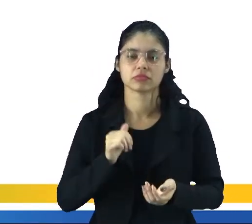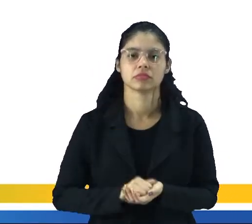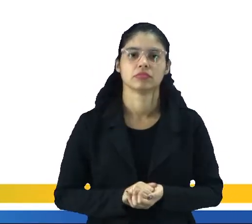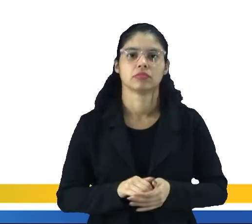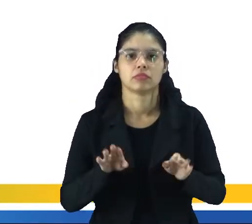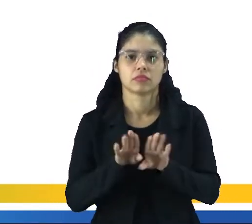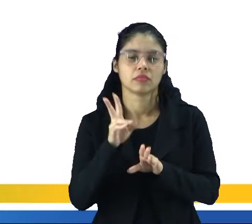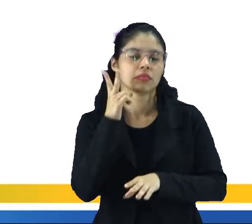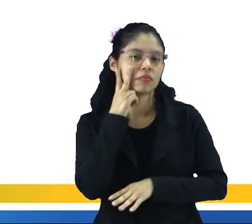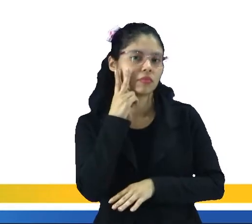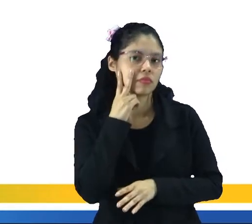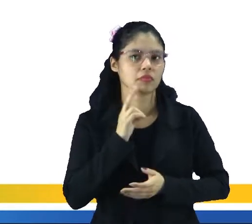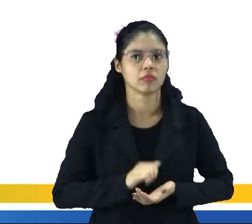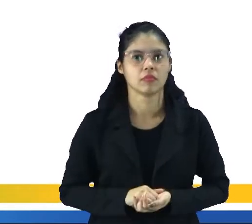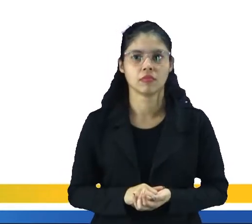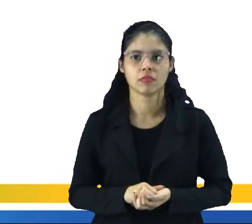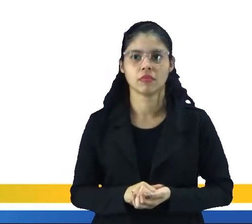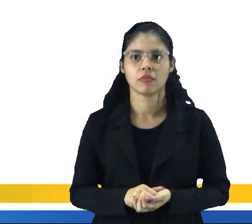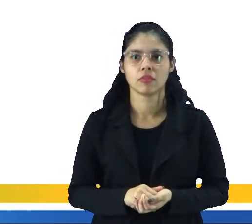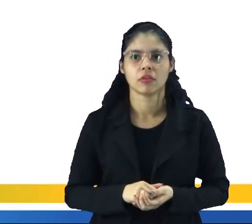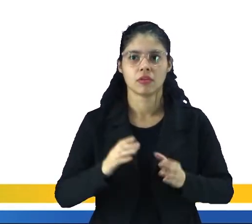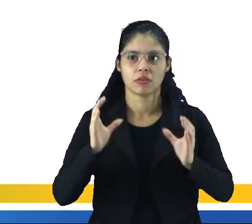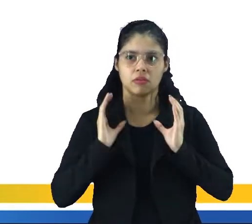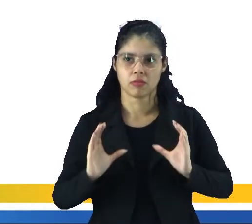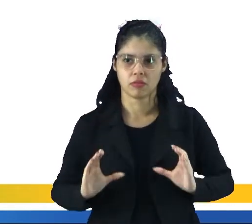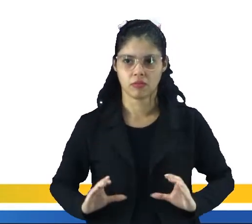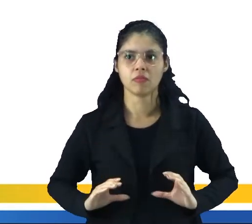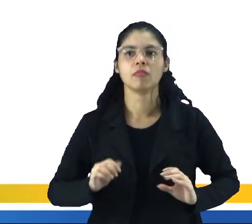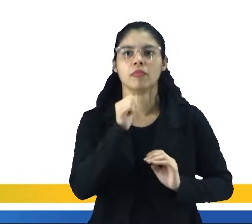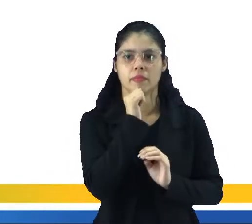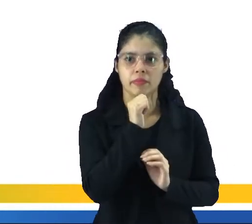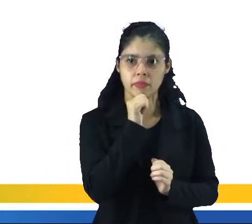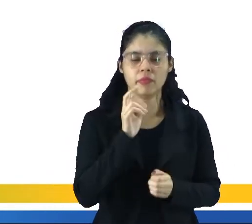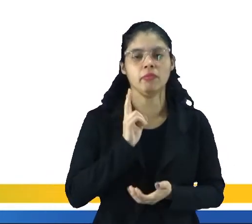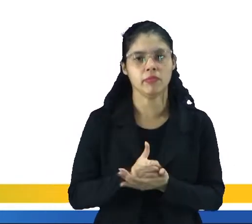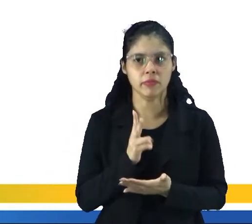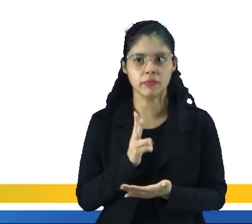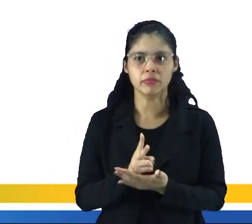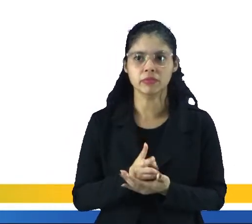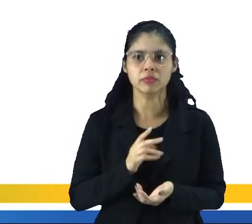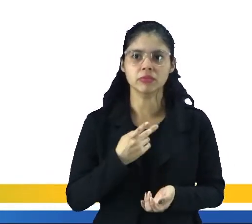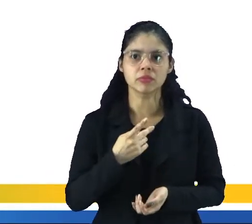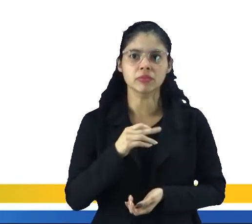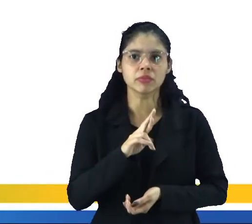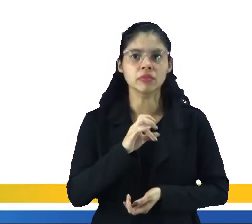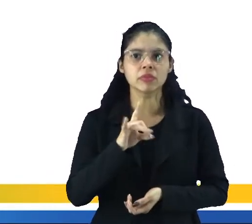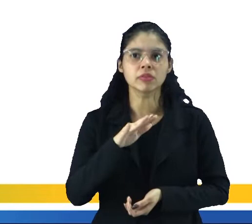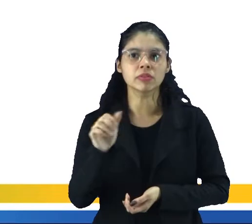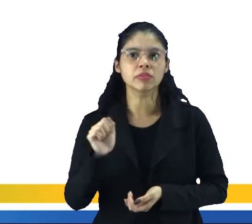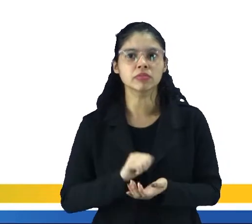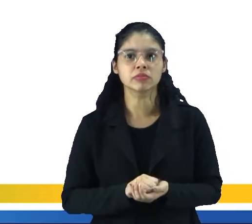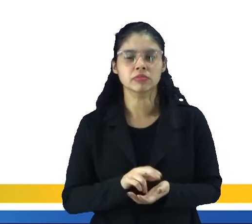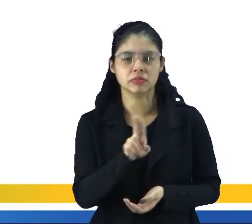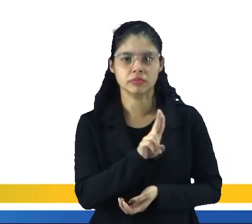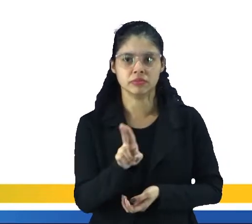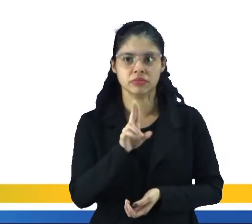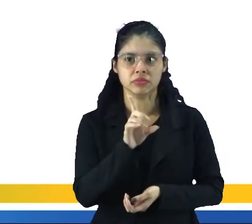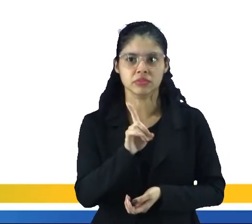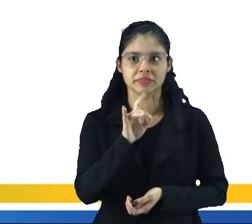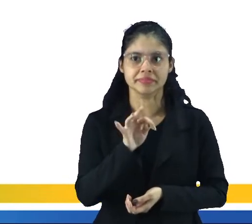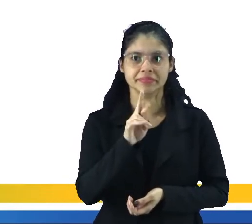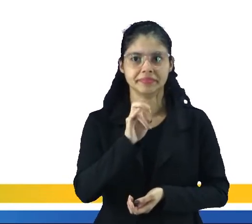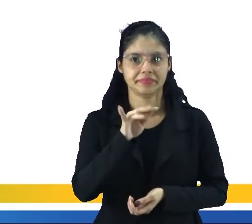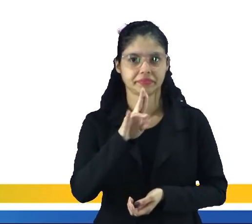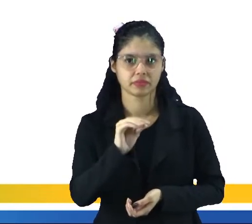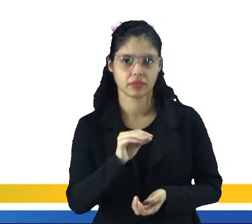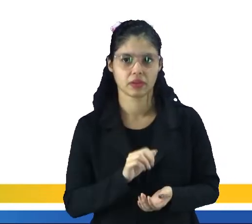pelo vinho, A participação dos cidadãos era intensa e havia uma espécie de procissão que levava o nome de ditirambo, tá,